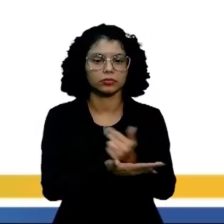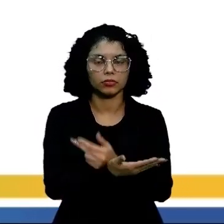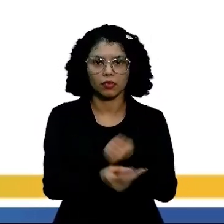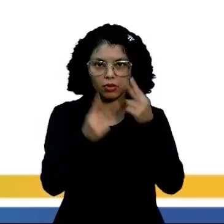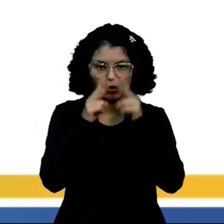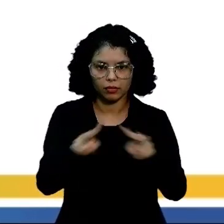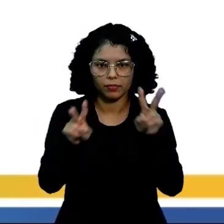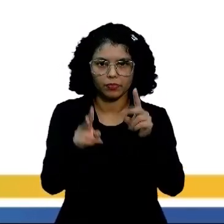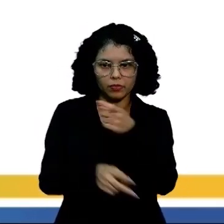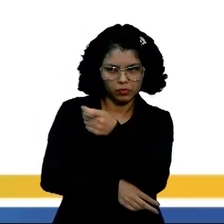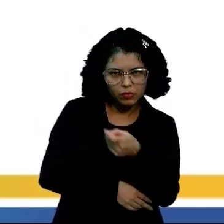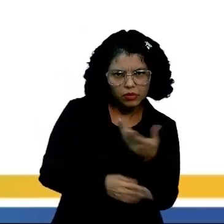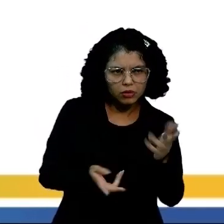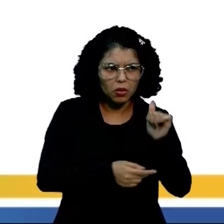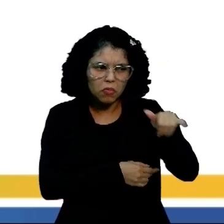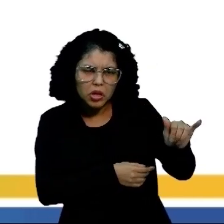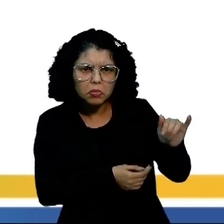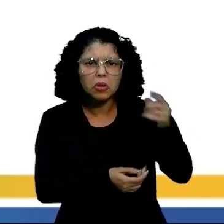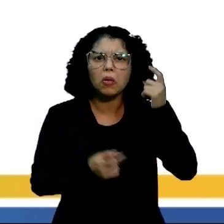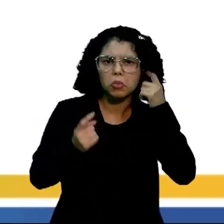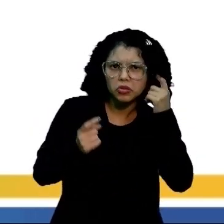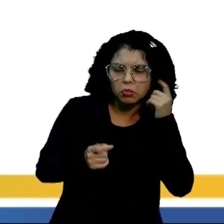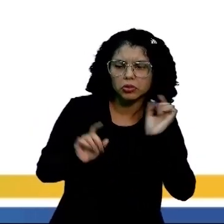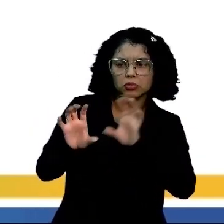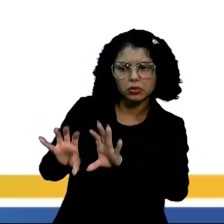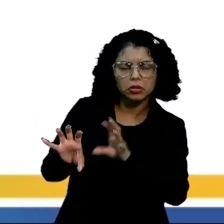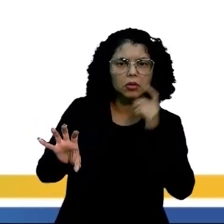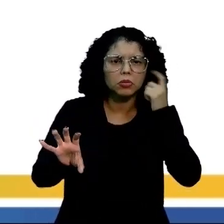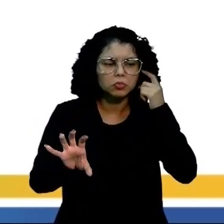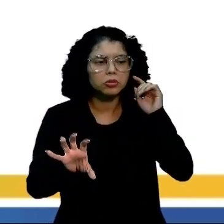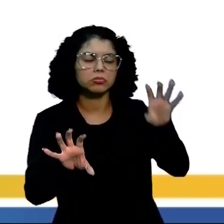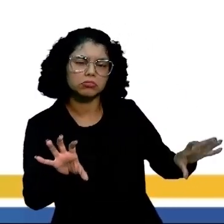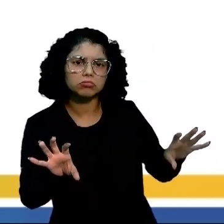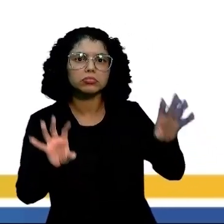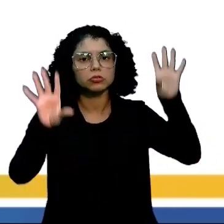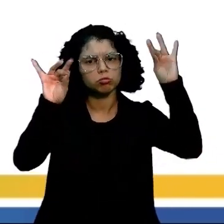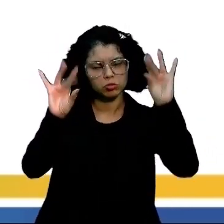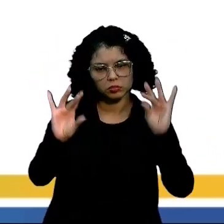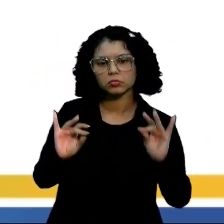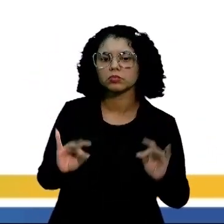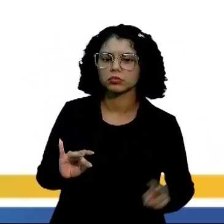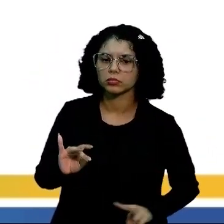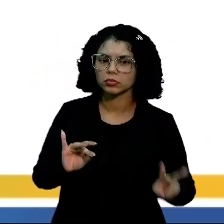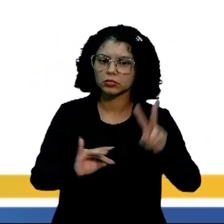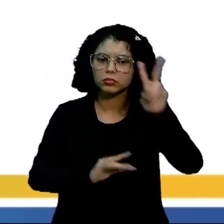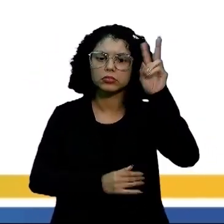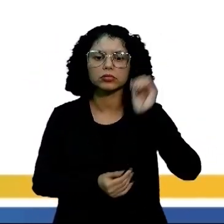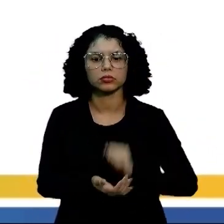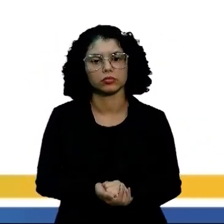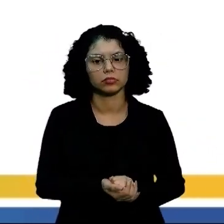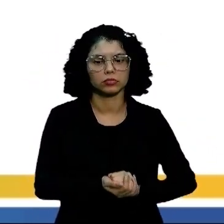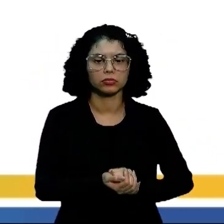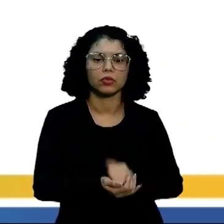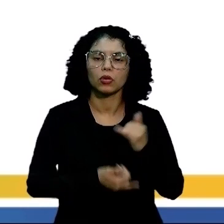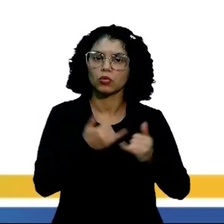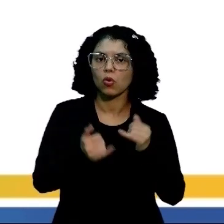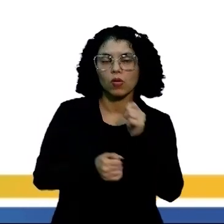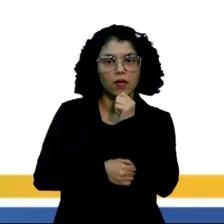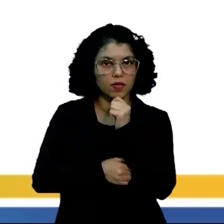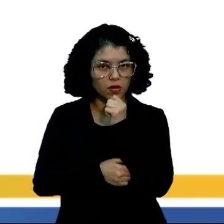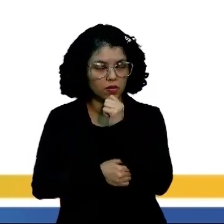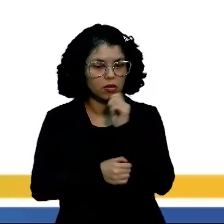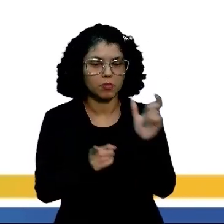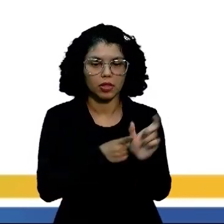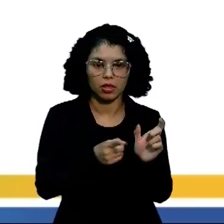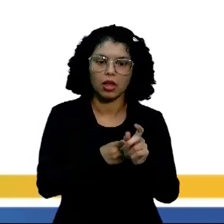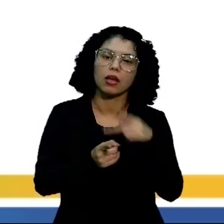visão X e uma visão Y. A gente tem a valorização dos detalhes, o cultismo, que é o jogo de palavras, que nós